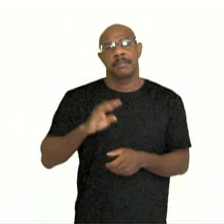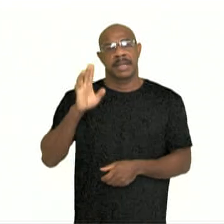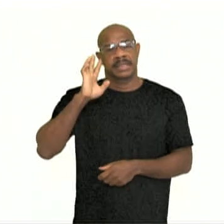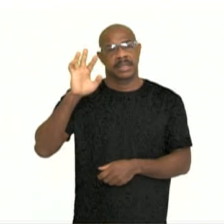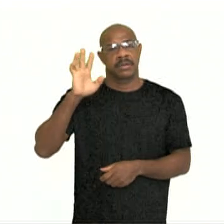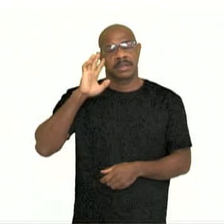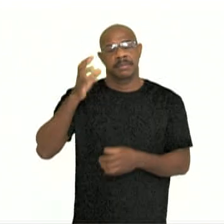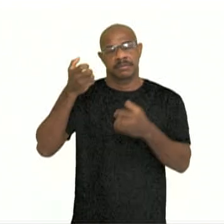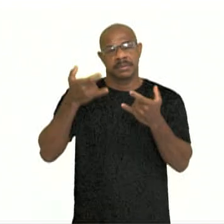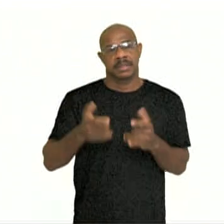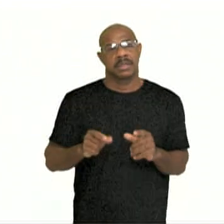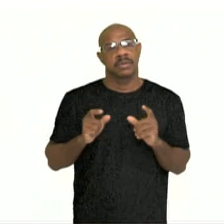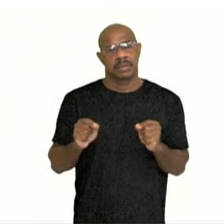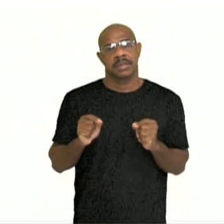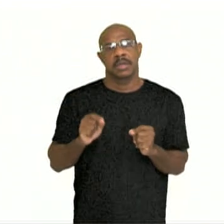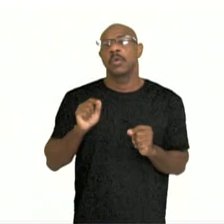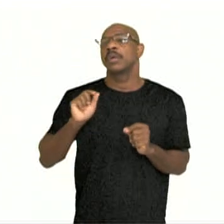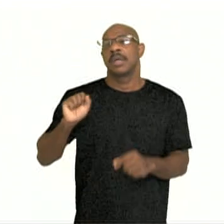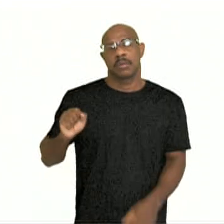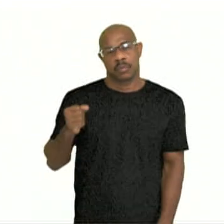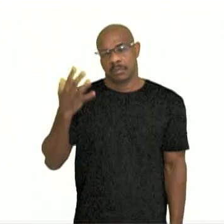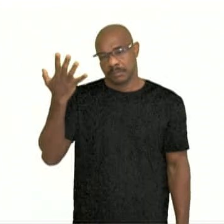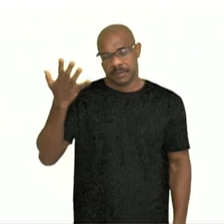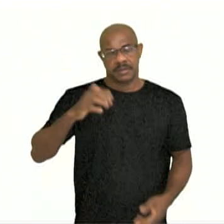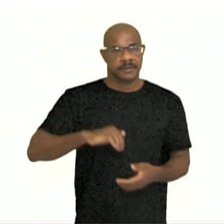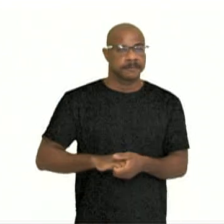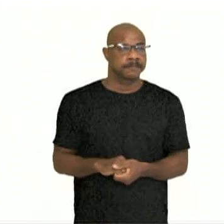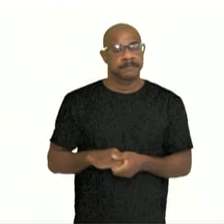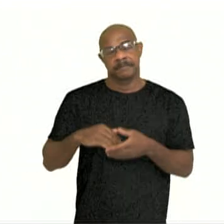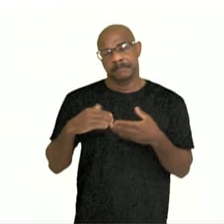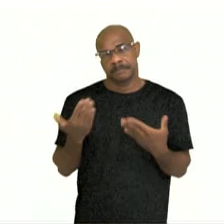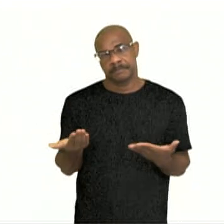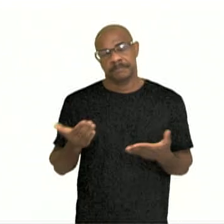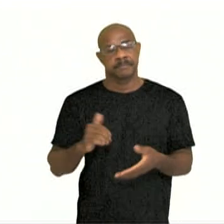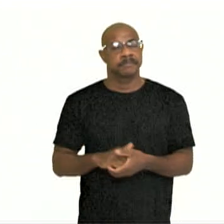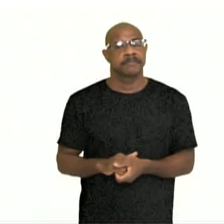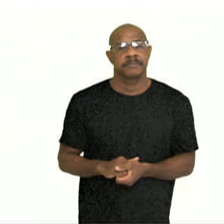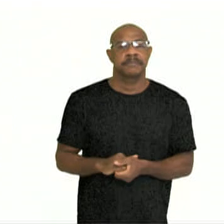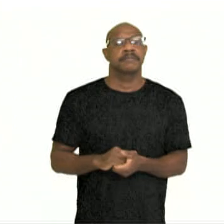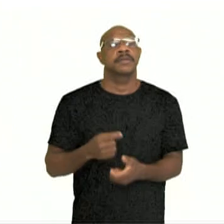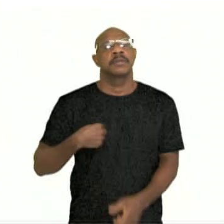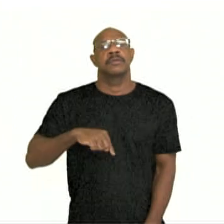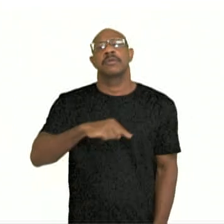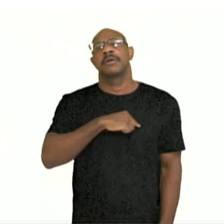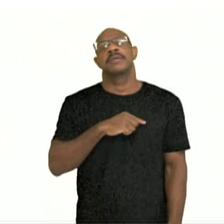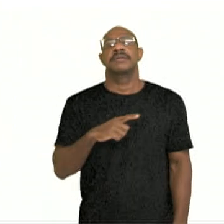para explicar um fenômeno. Nós estamos